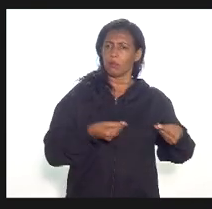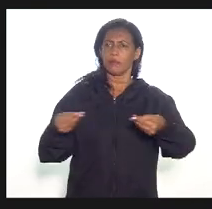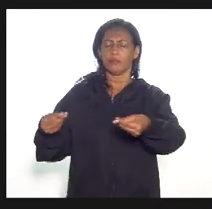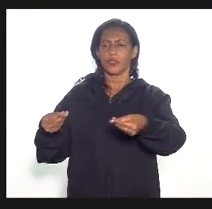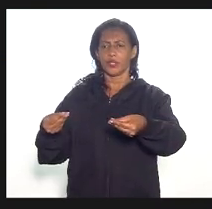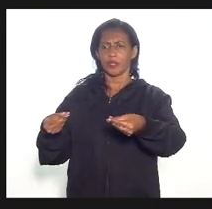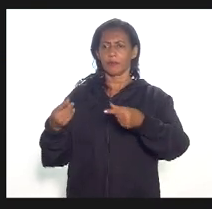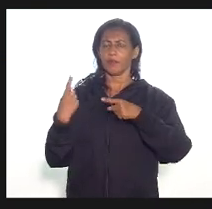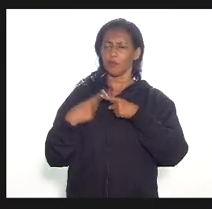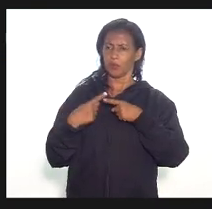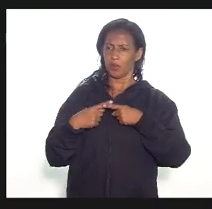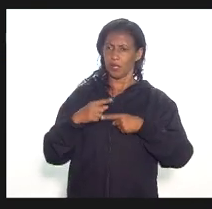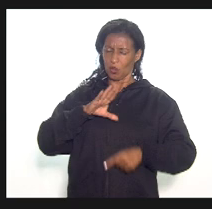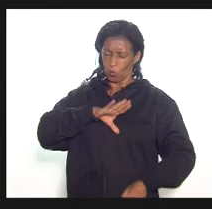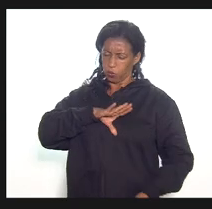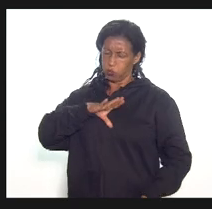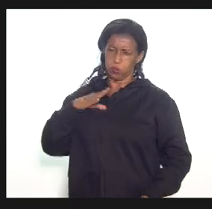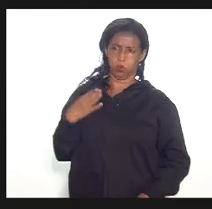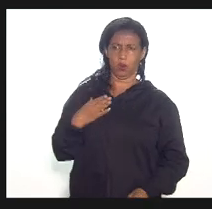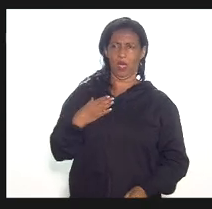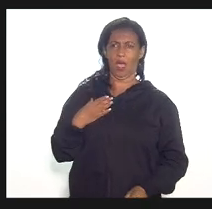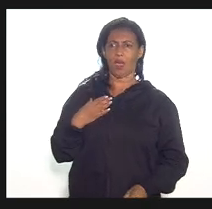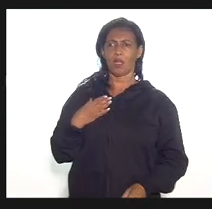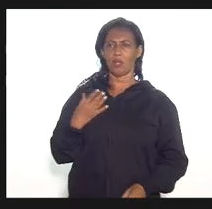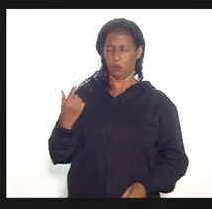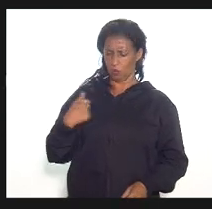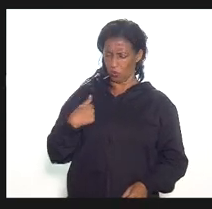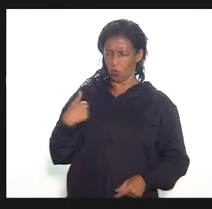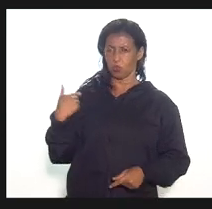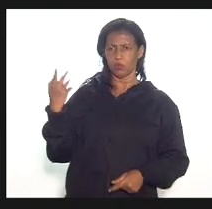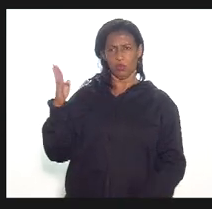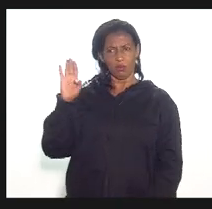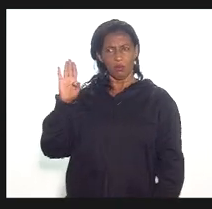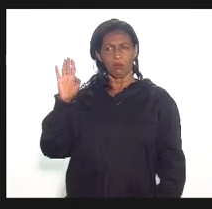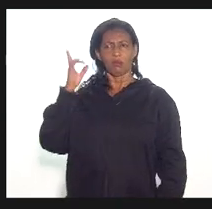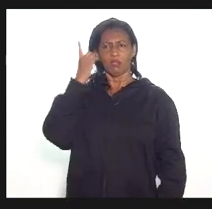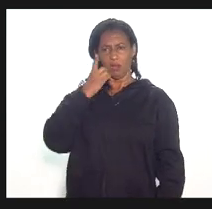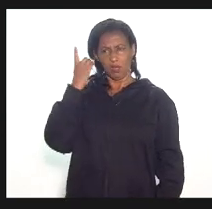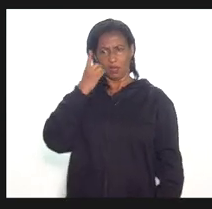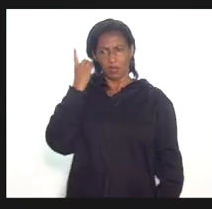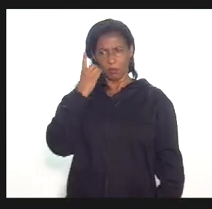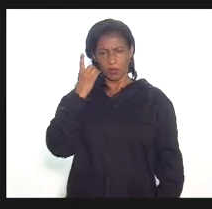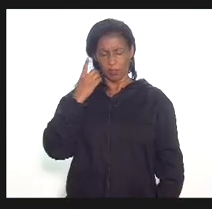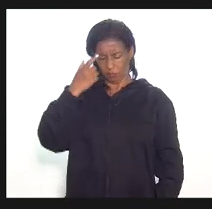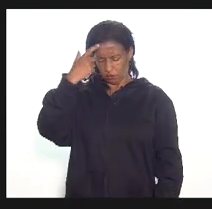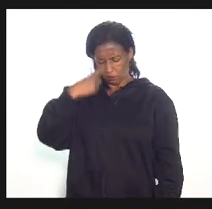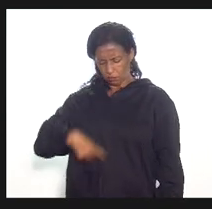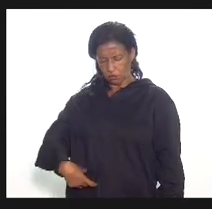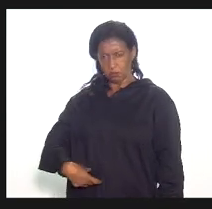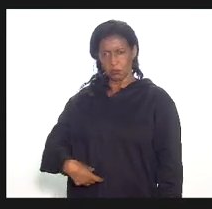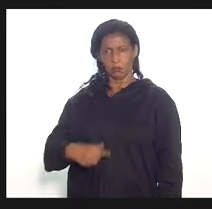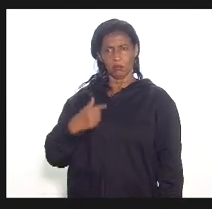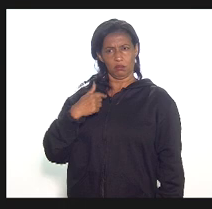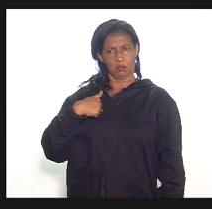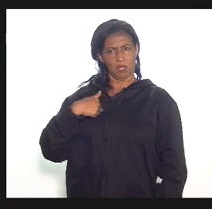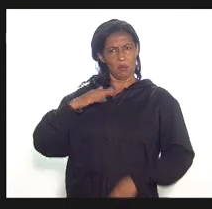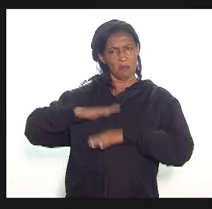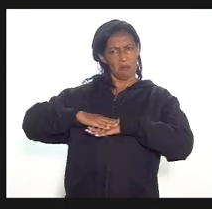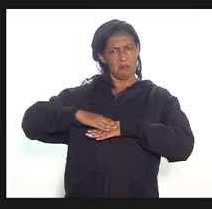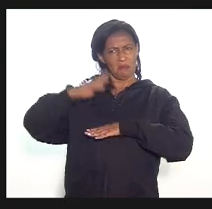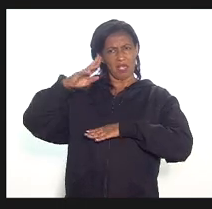porque eu encaro a função em que me encontro em que estou como sendo da máxima